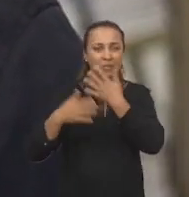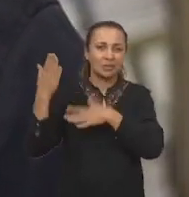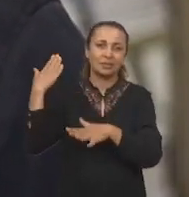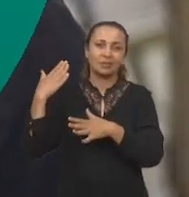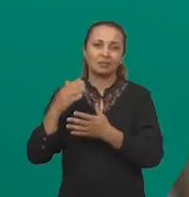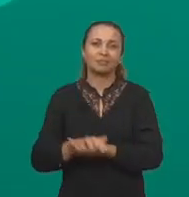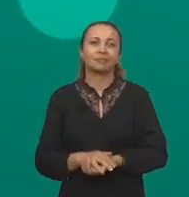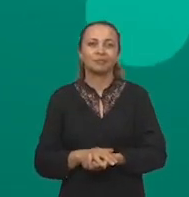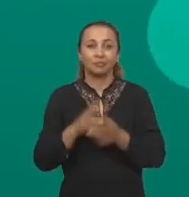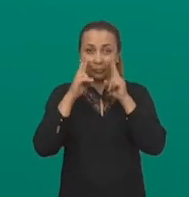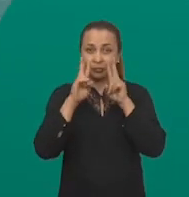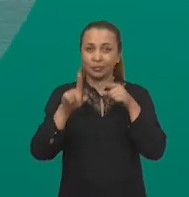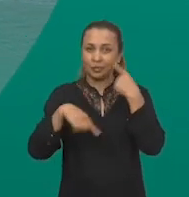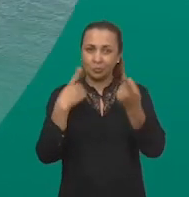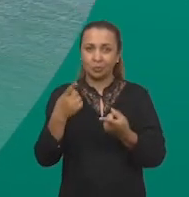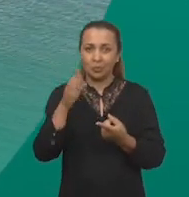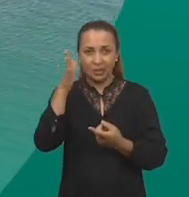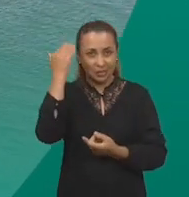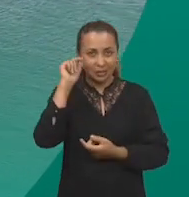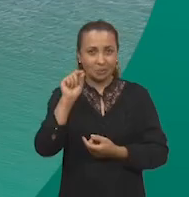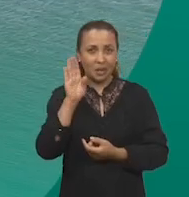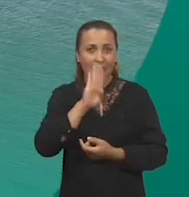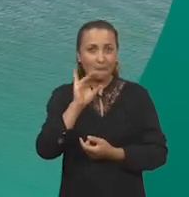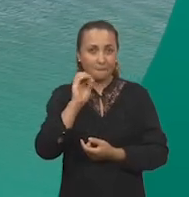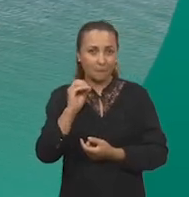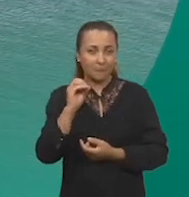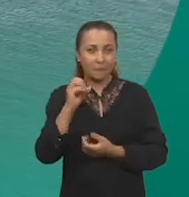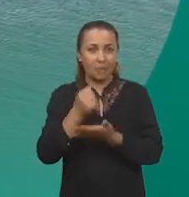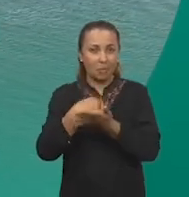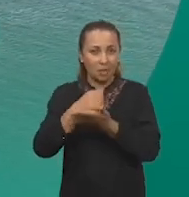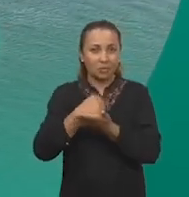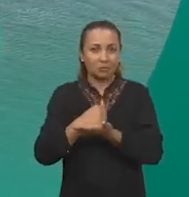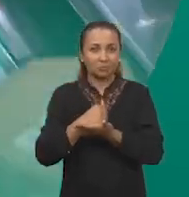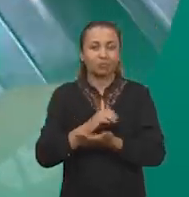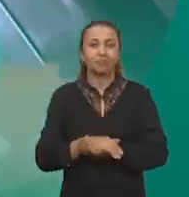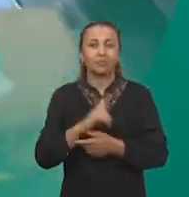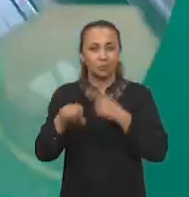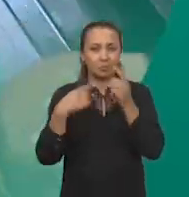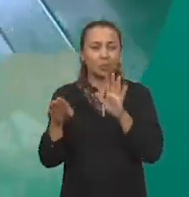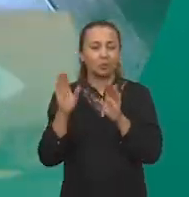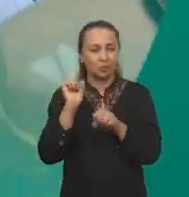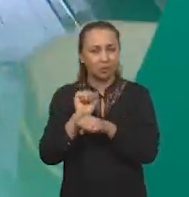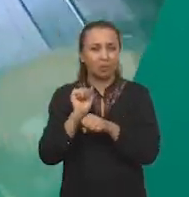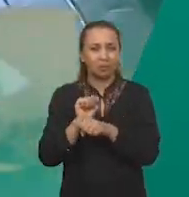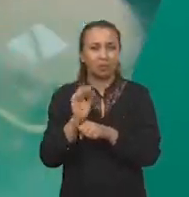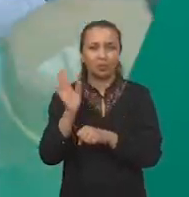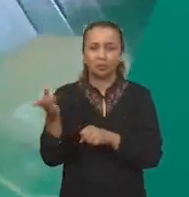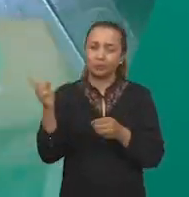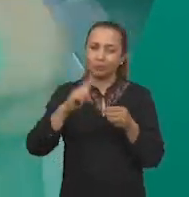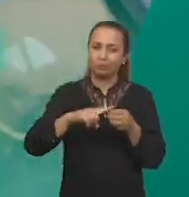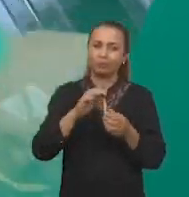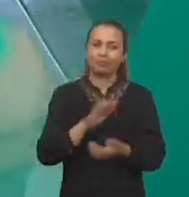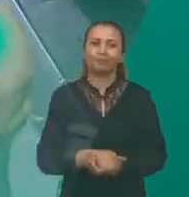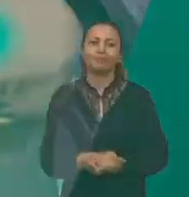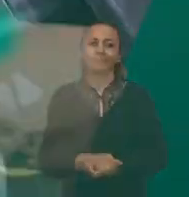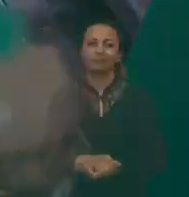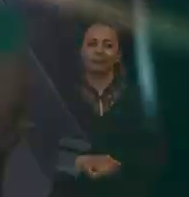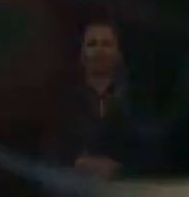passado. Veja daqui a pouco. Você sabe o que é biorremediação? É depois do intervalo. O Univerciência volta já